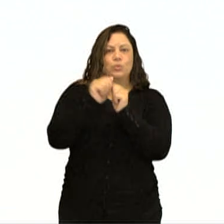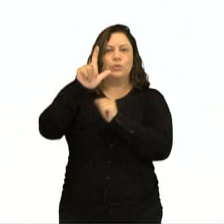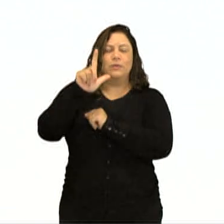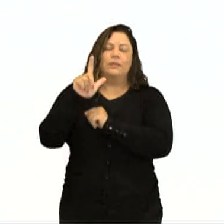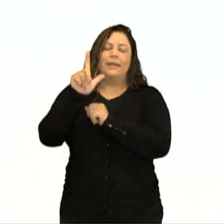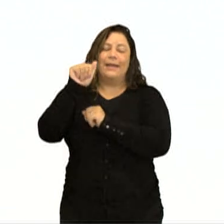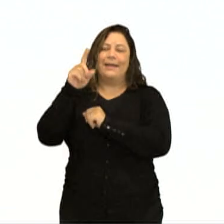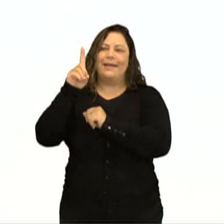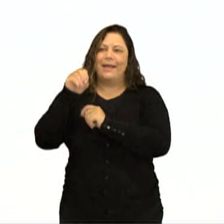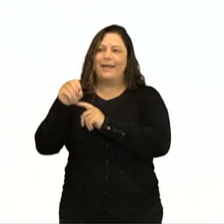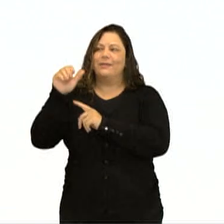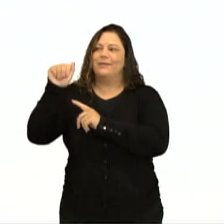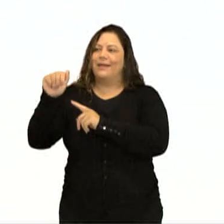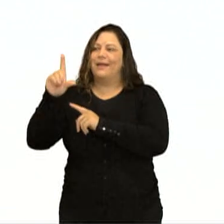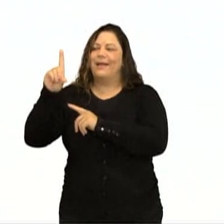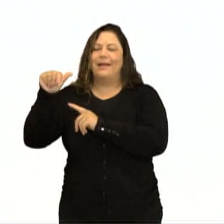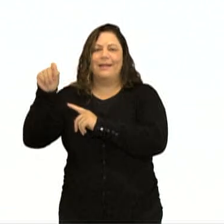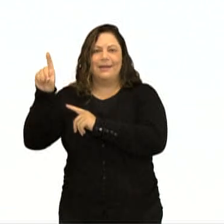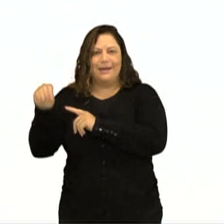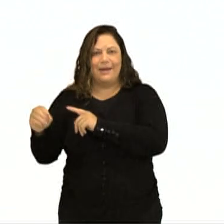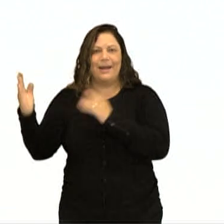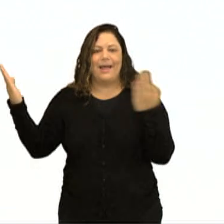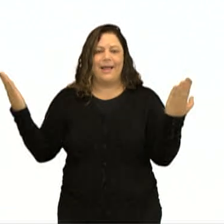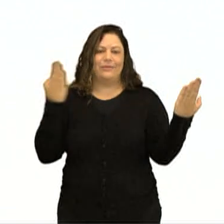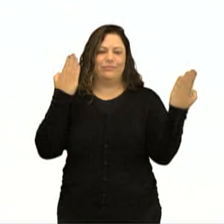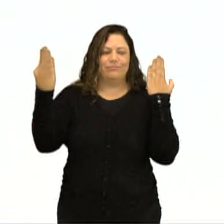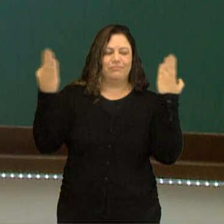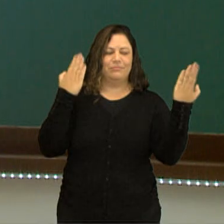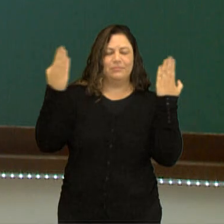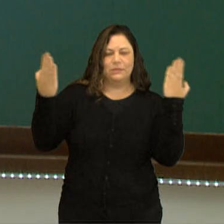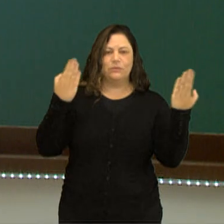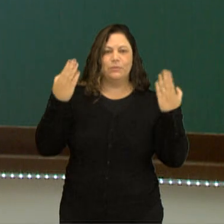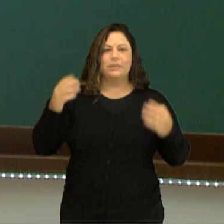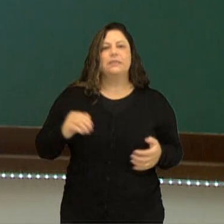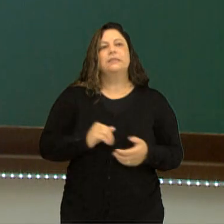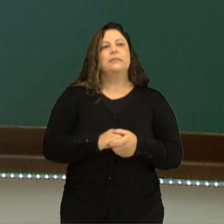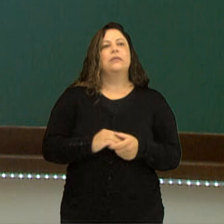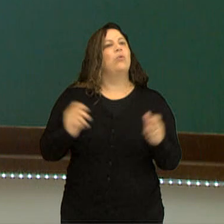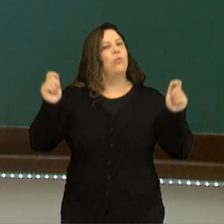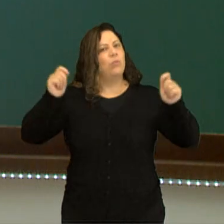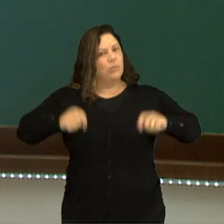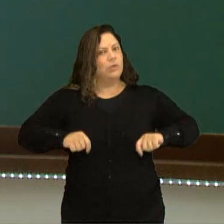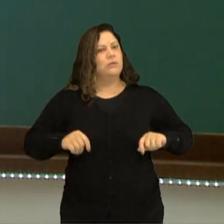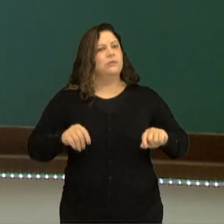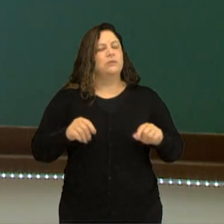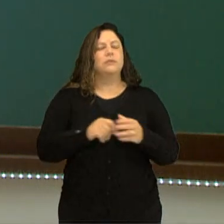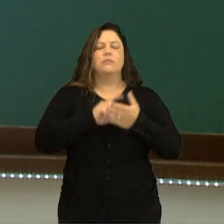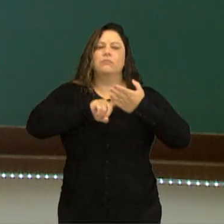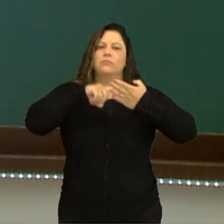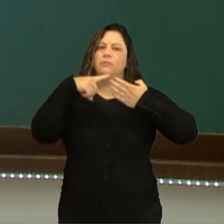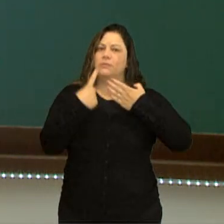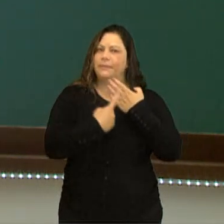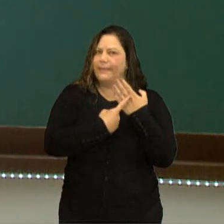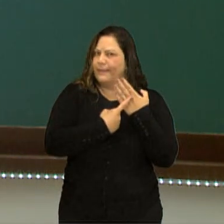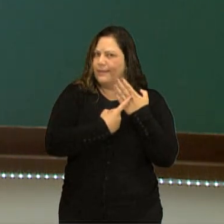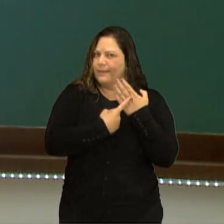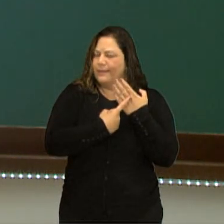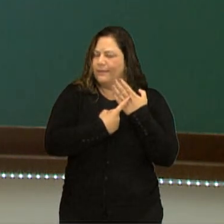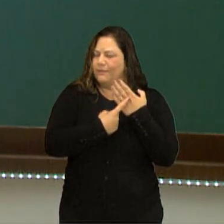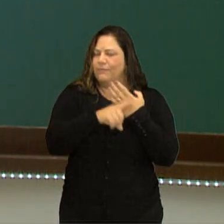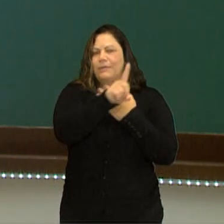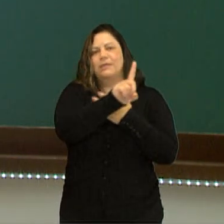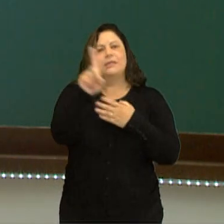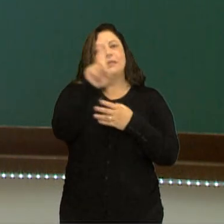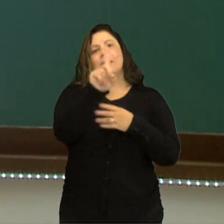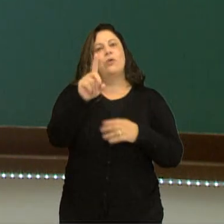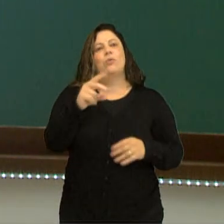de um livro, é a nossa comparação. Essa comparação pode ser considerada uma metáfora? Não, não pode ser,